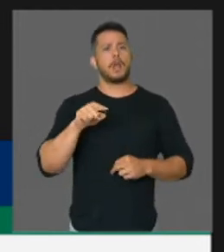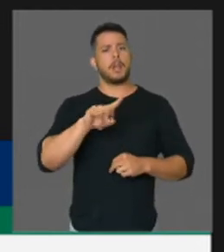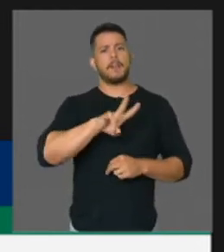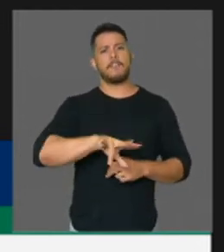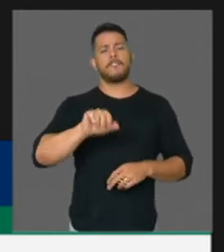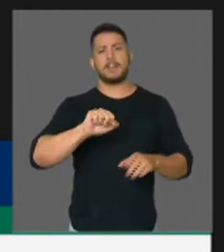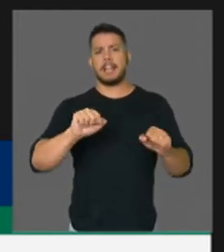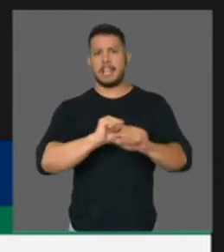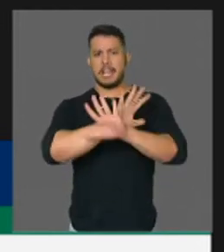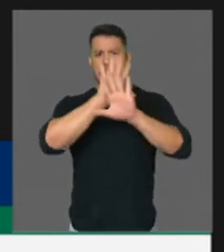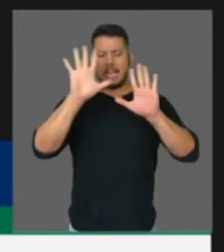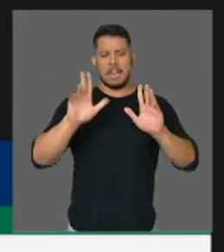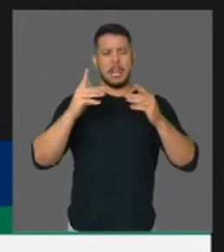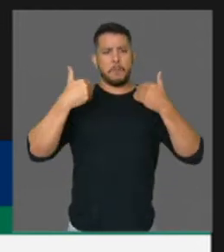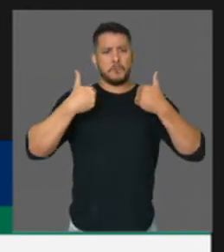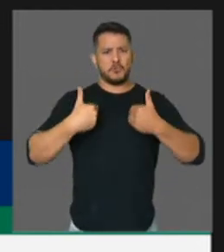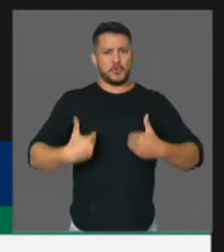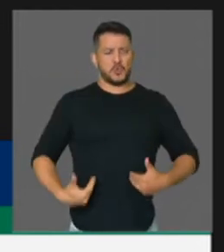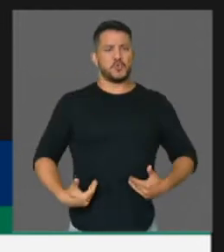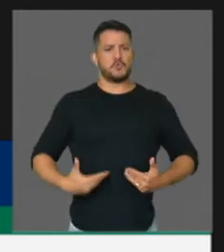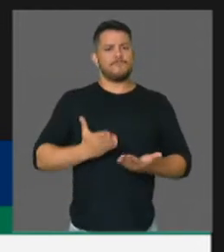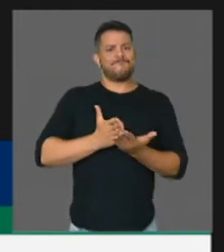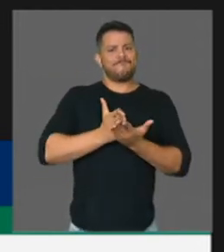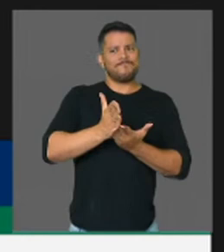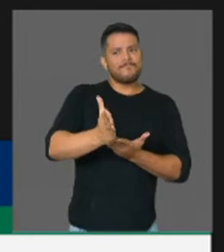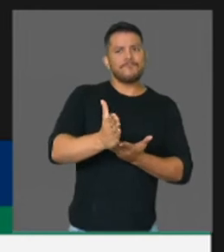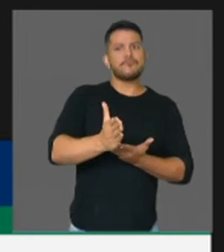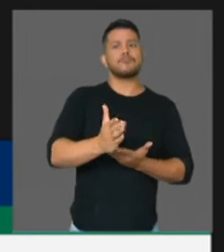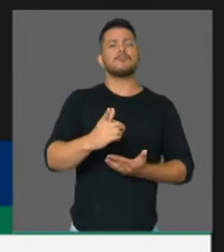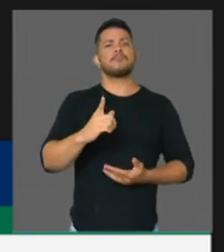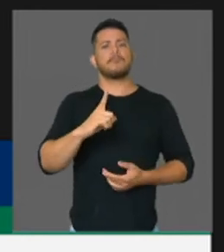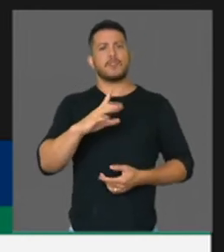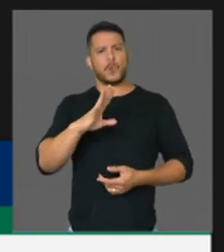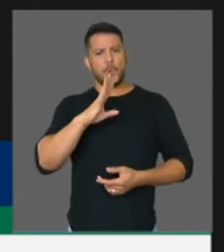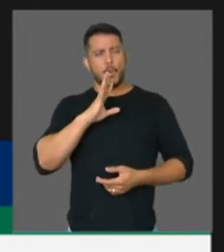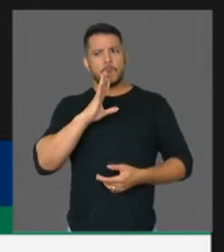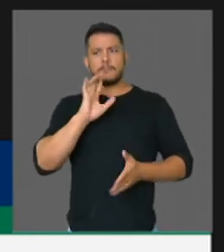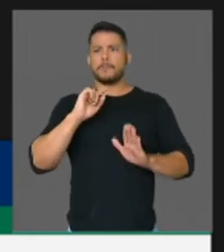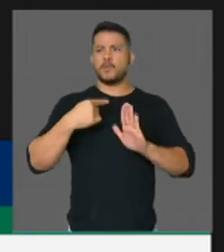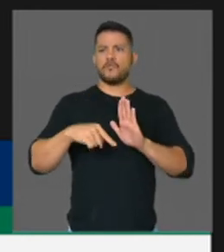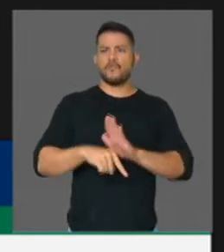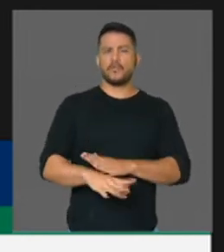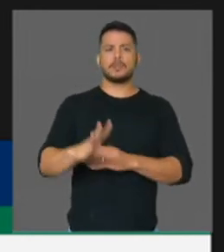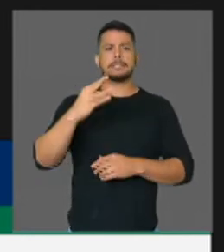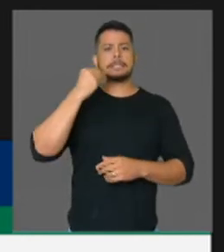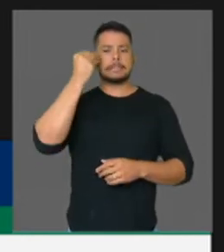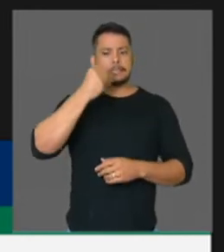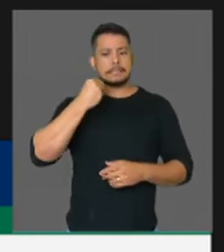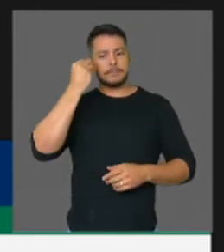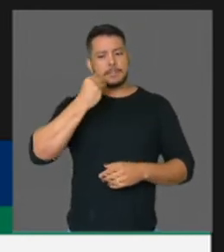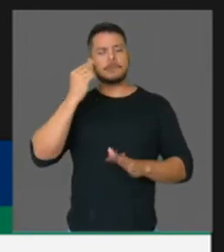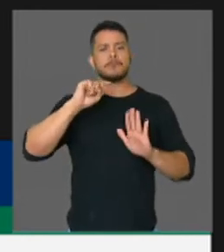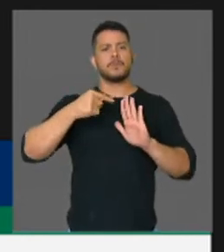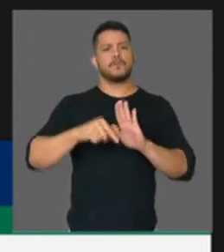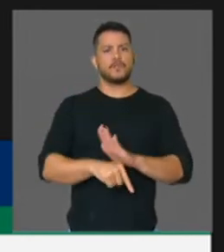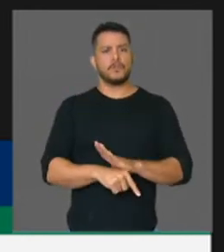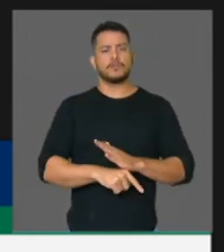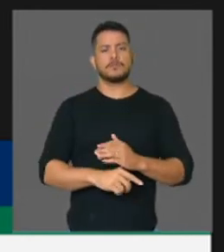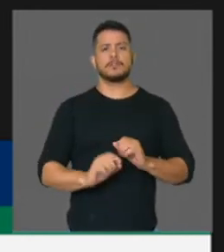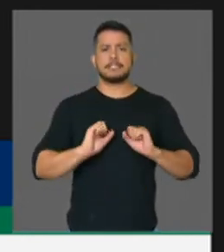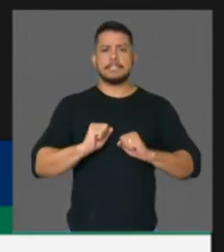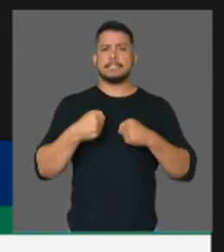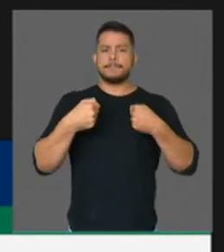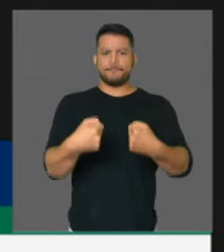com postura, com retidão, com coerência, com conhecimento de causa, com experiência, com sabedoria e com muita